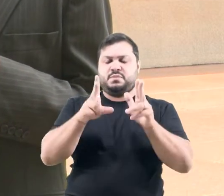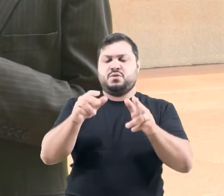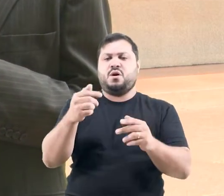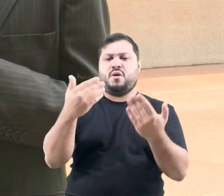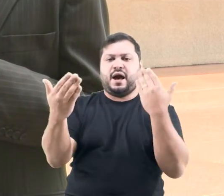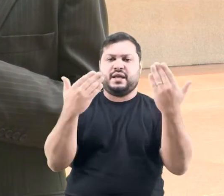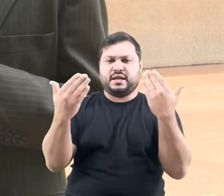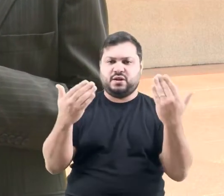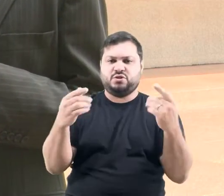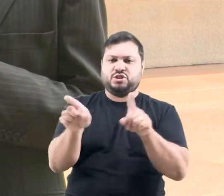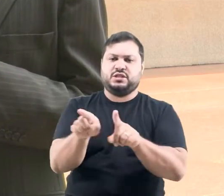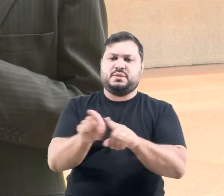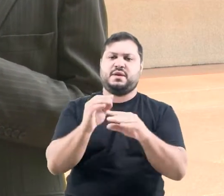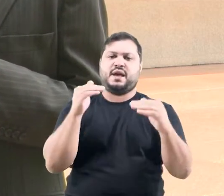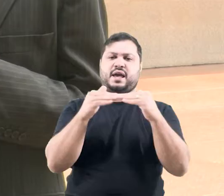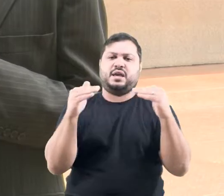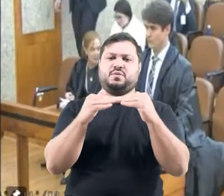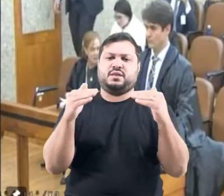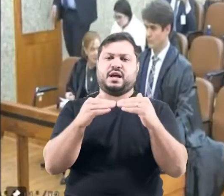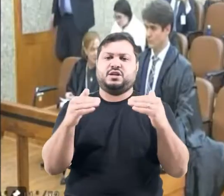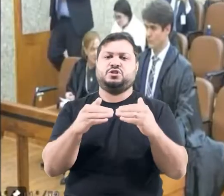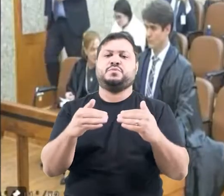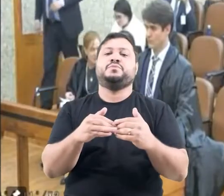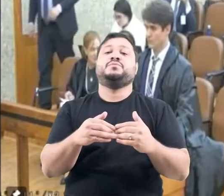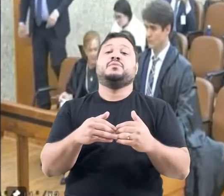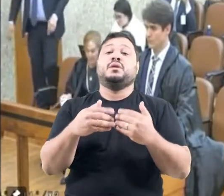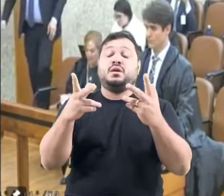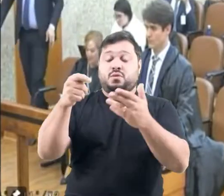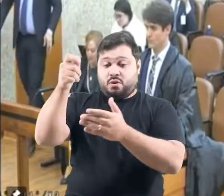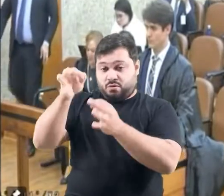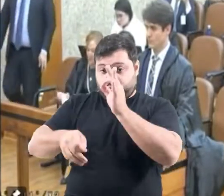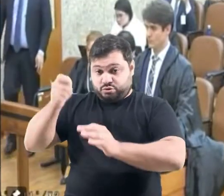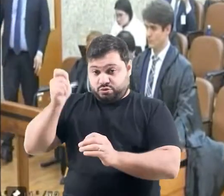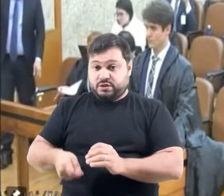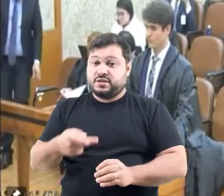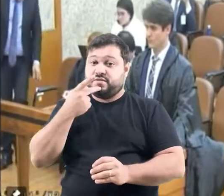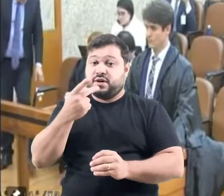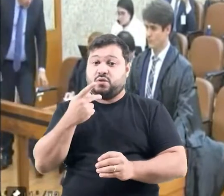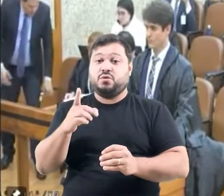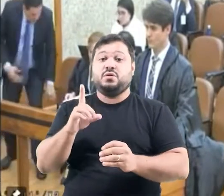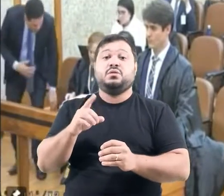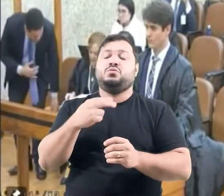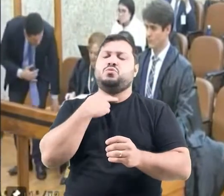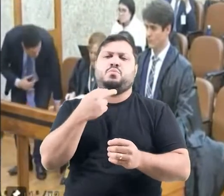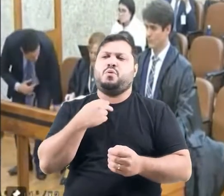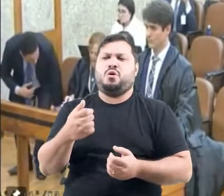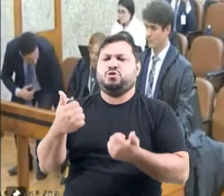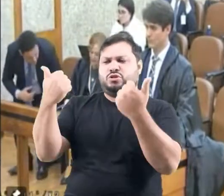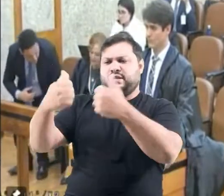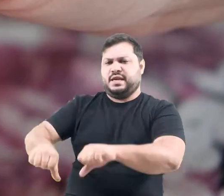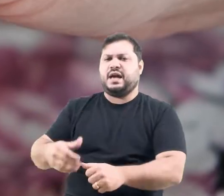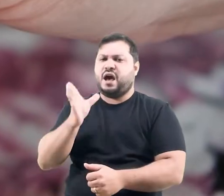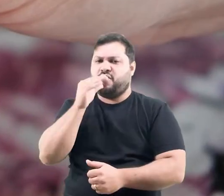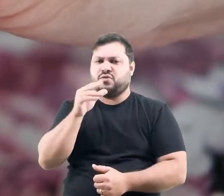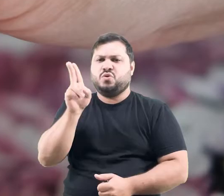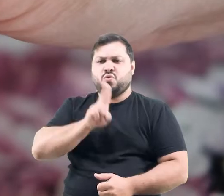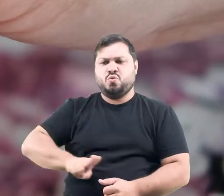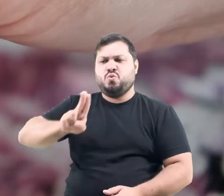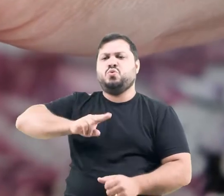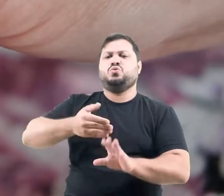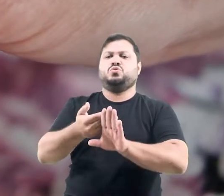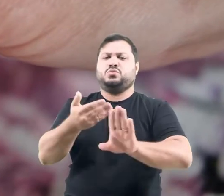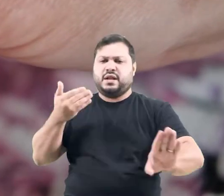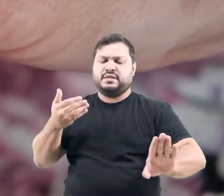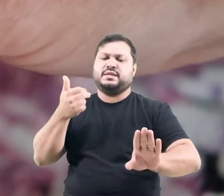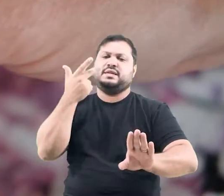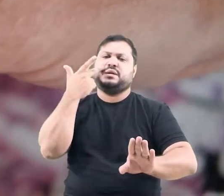como a analogia e a equidade. Ainda segundo o magistrado, é desarrazoado negar ao servidor o usufruto